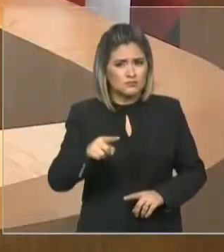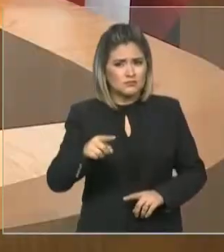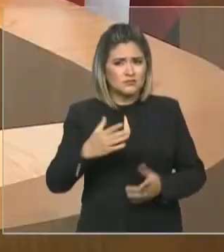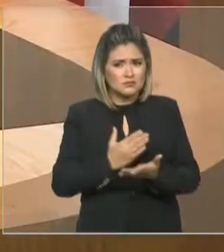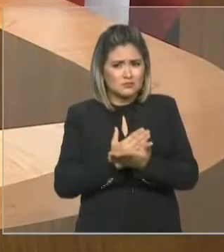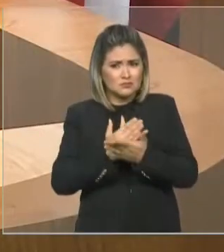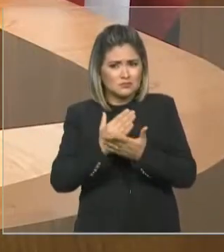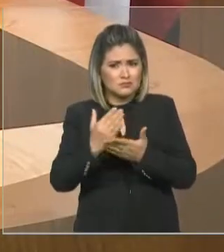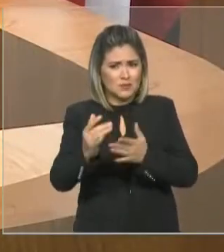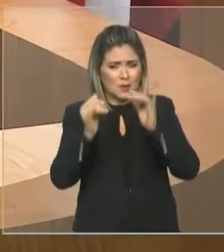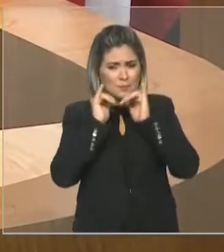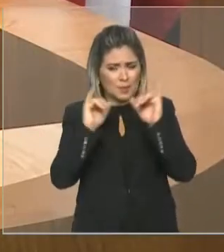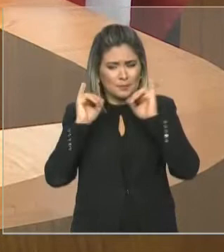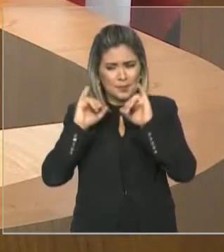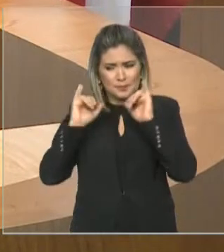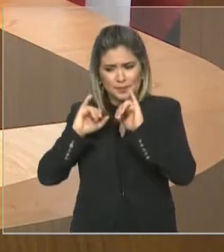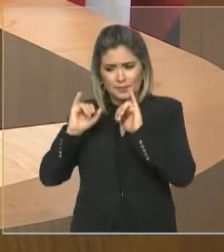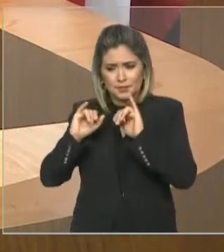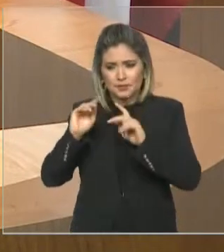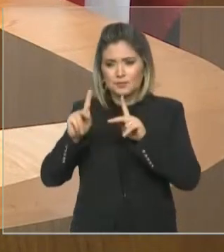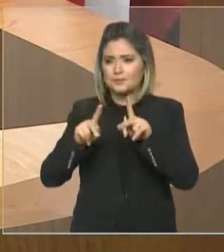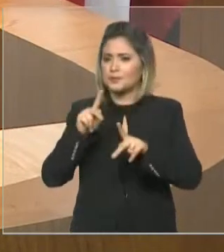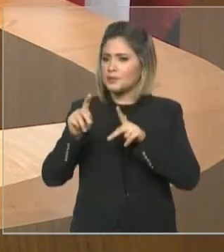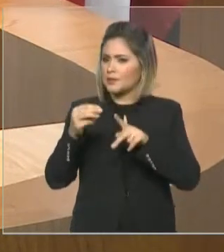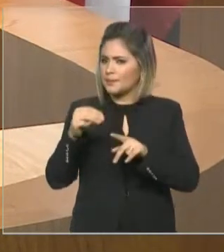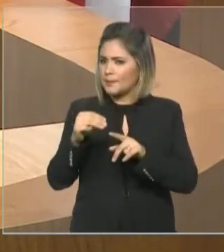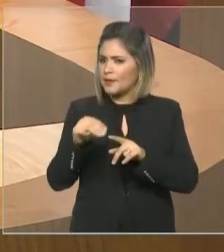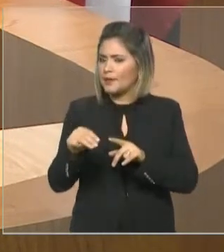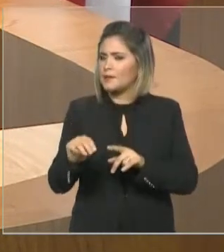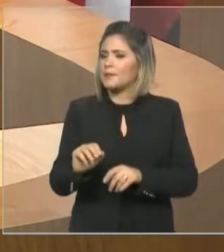o povo do Maranhão vai parar para ouvi-la.